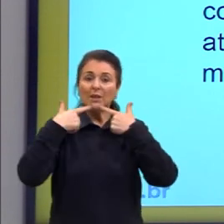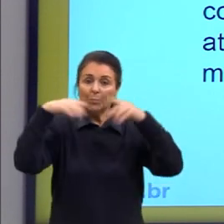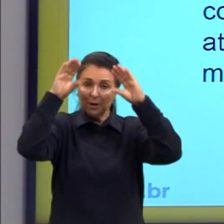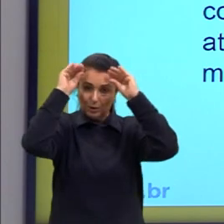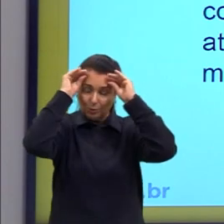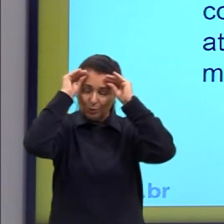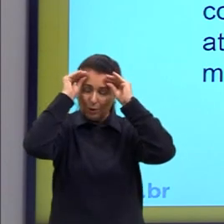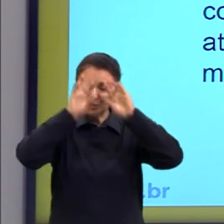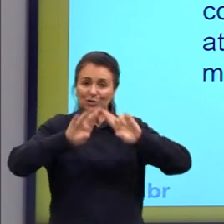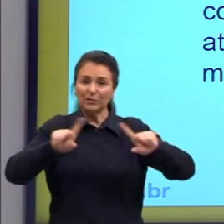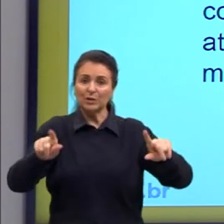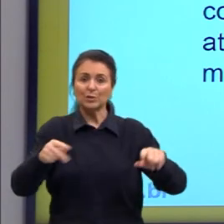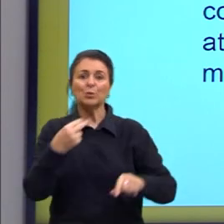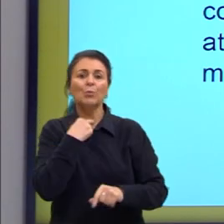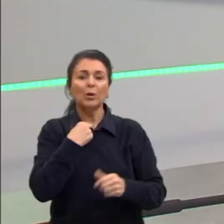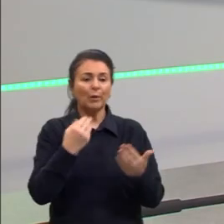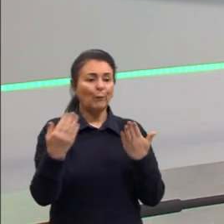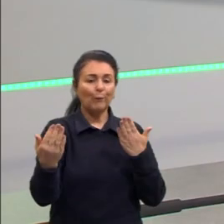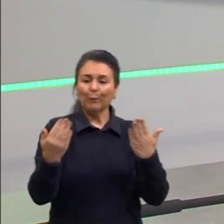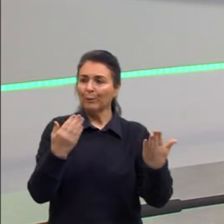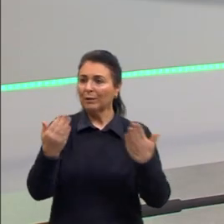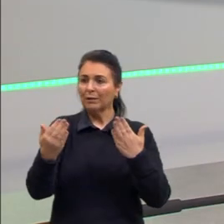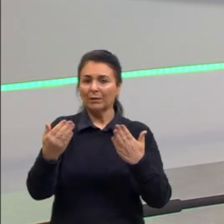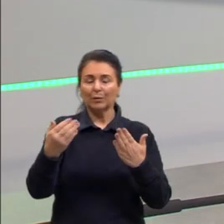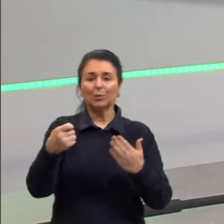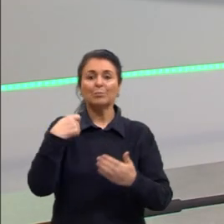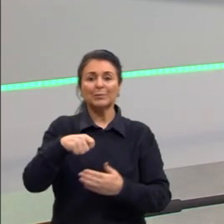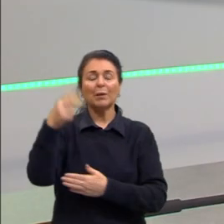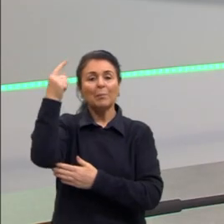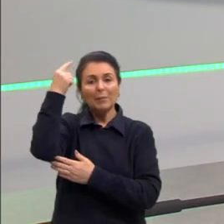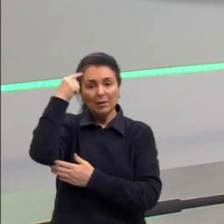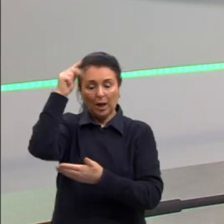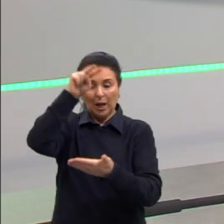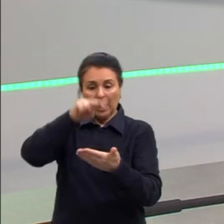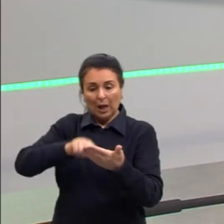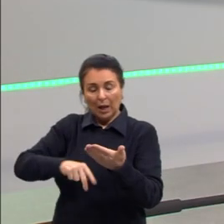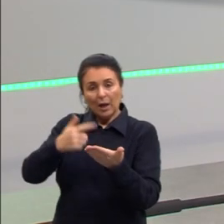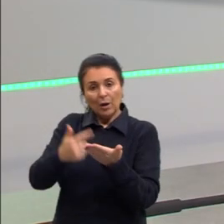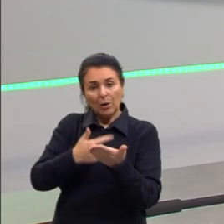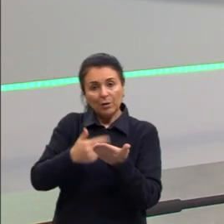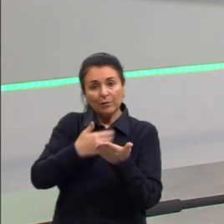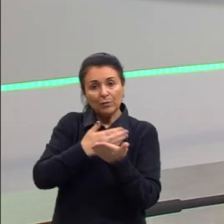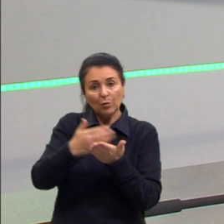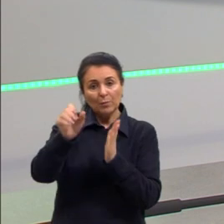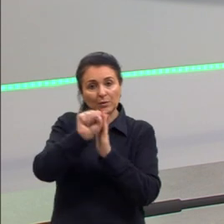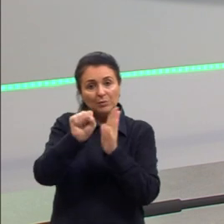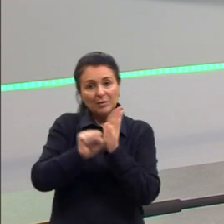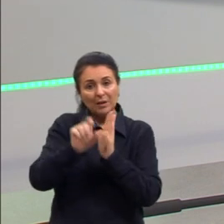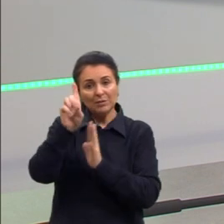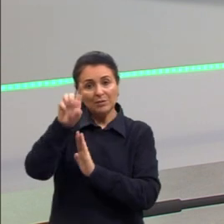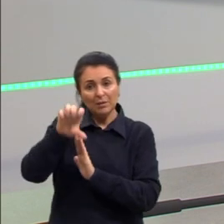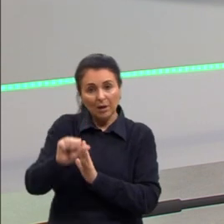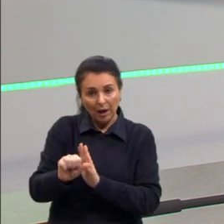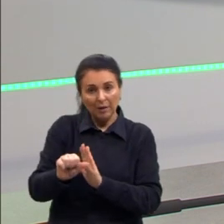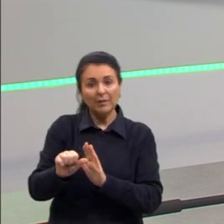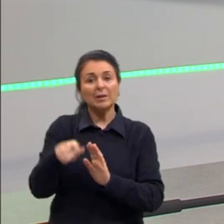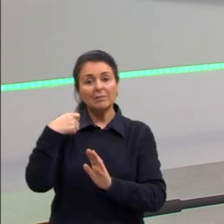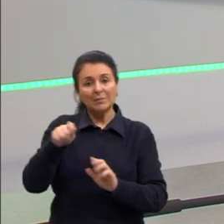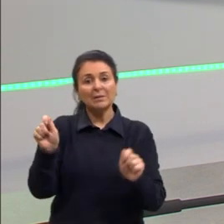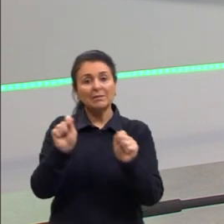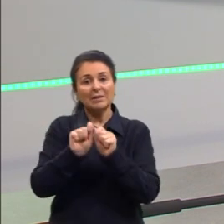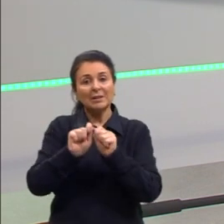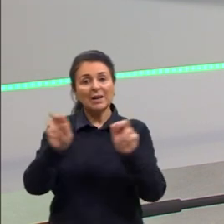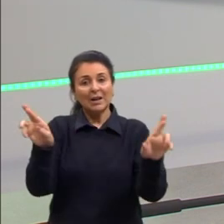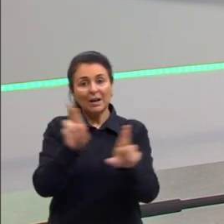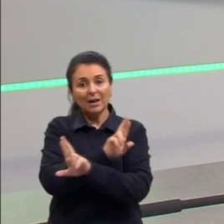nós não podemos fazer essa comparação então nós temos que pensar que lemos um livro lá do início do século 19 a gente tem que relacionar